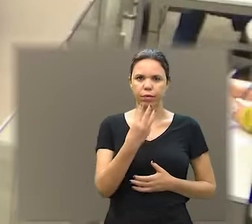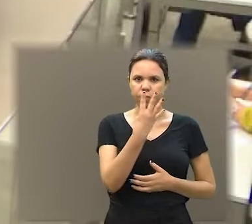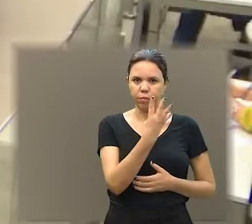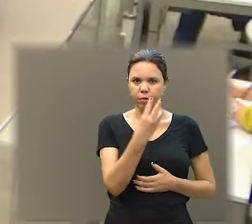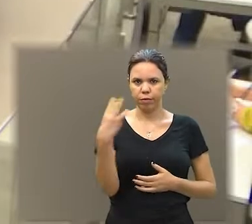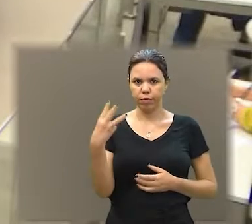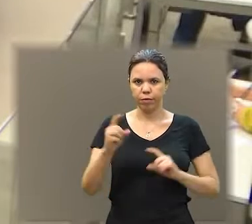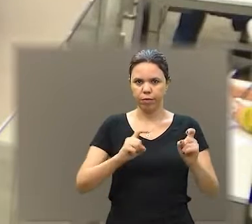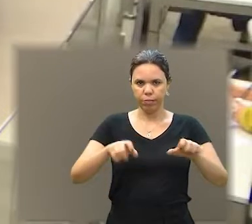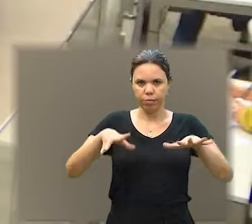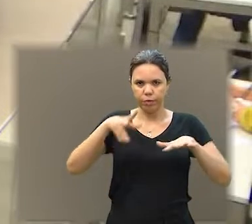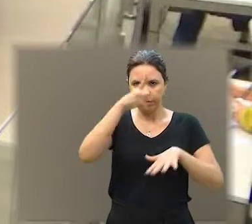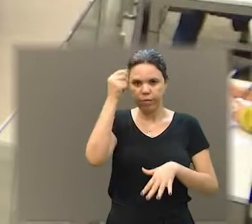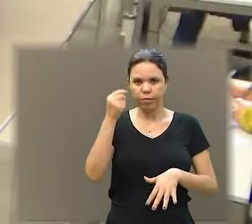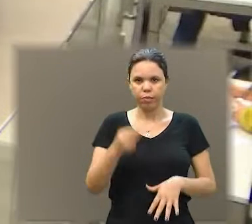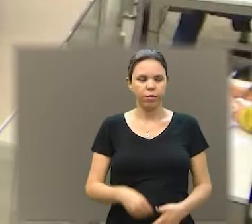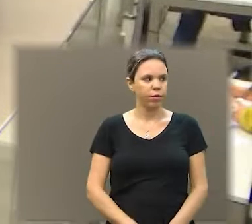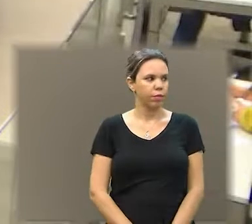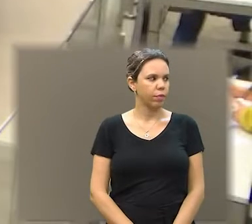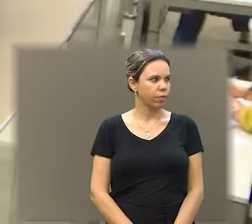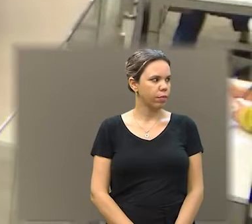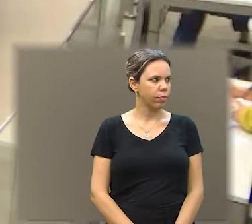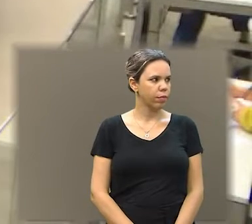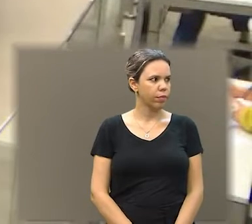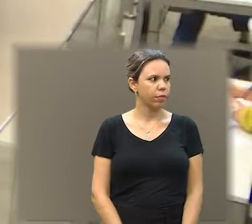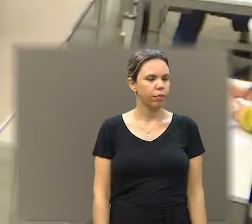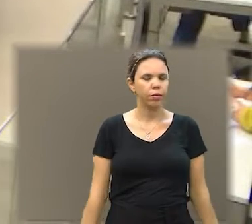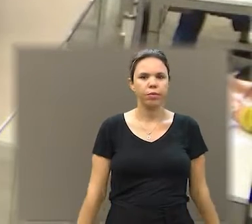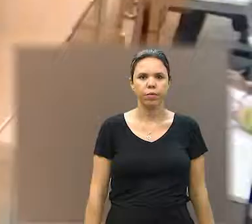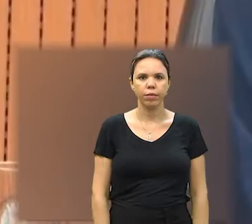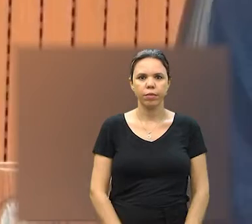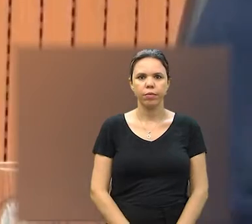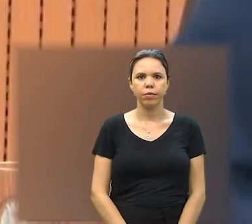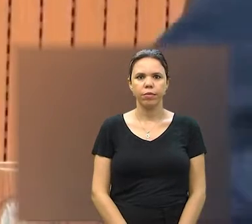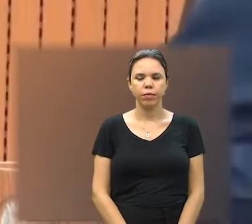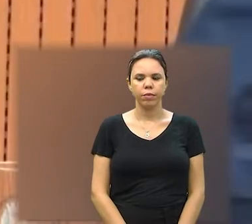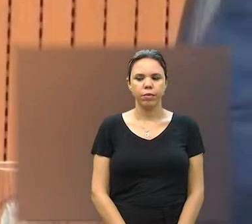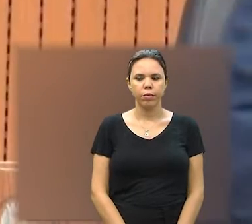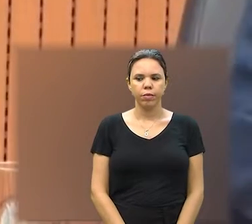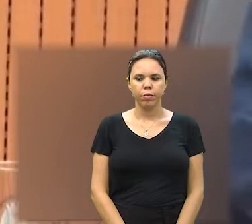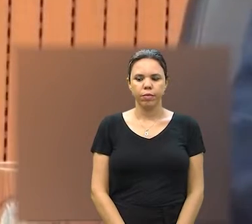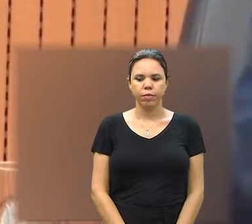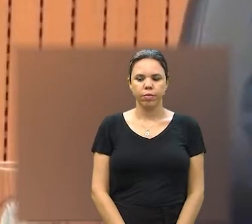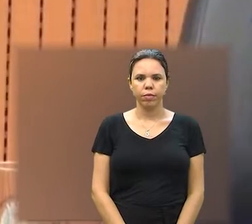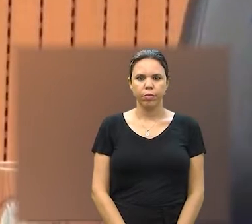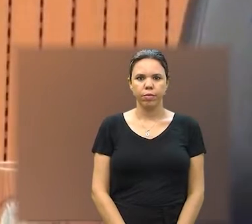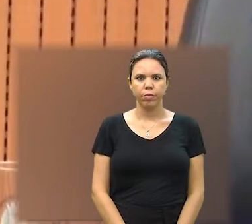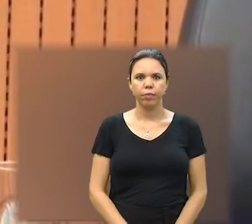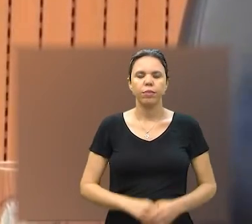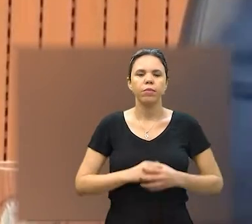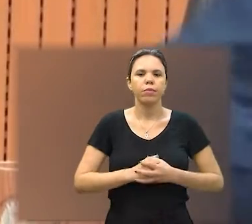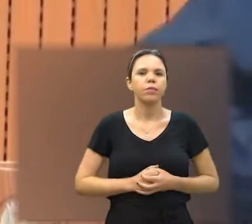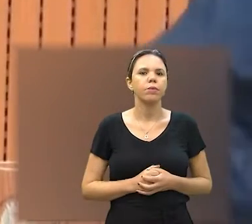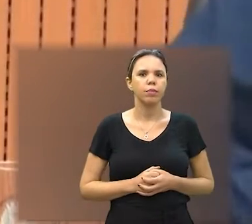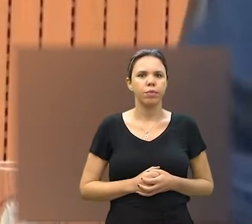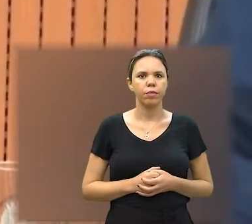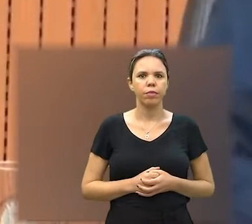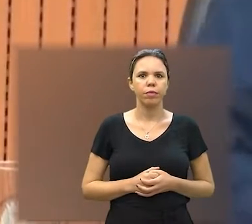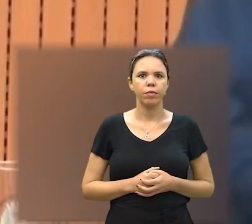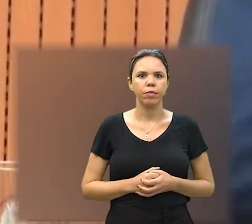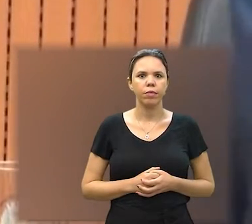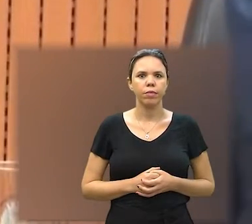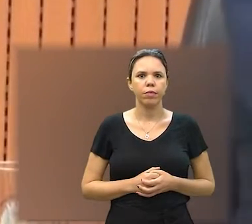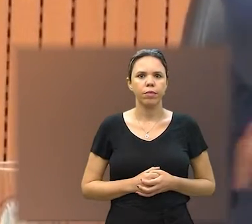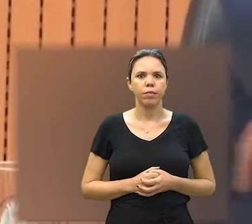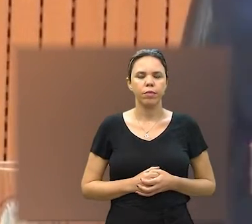Quem comandou a 43ª audiência pública na última sexta-feira foi o vereador Igor Diego, que é membro da Comissão Permanente de Constituição